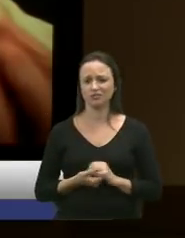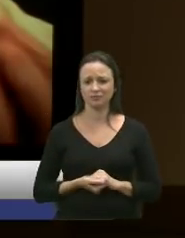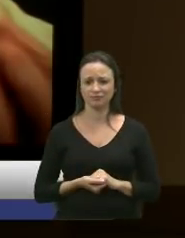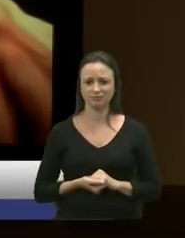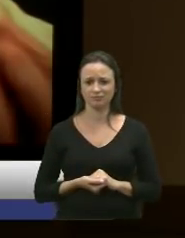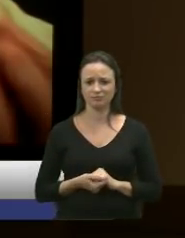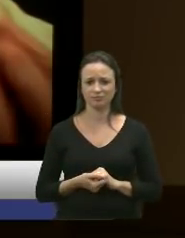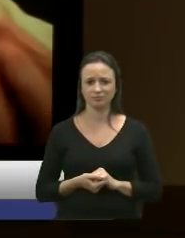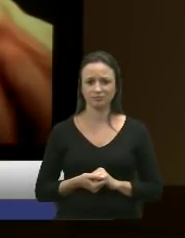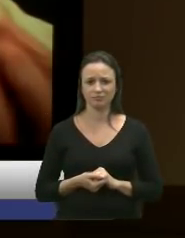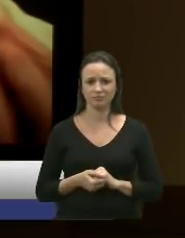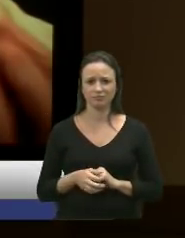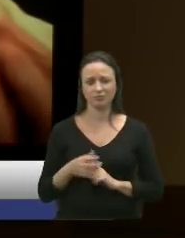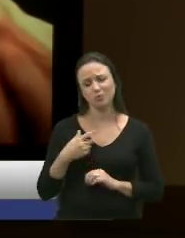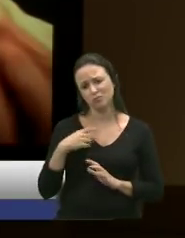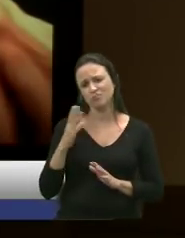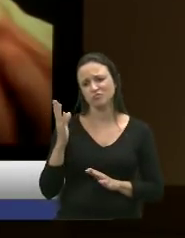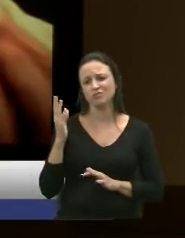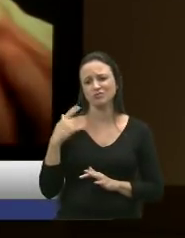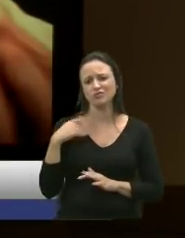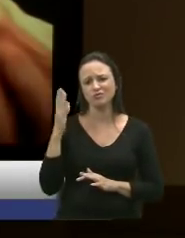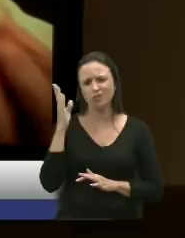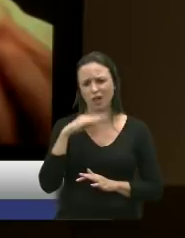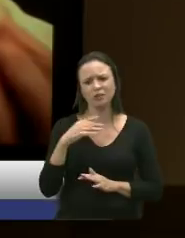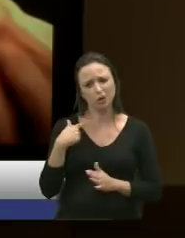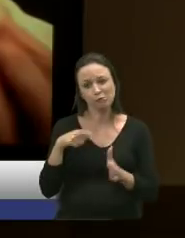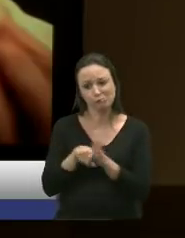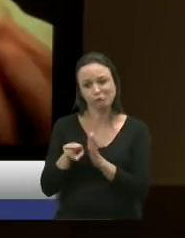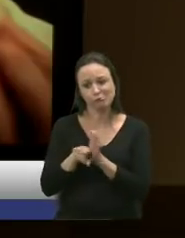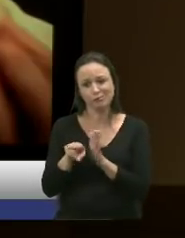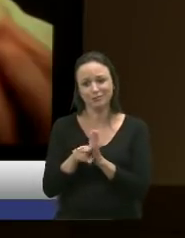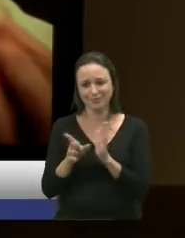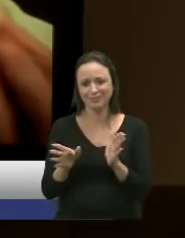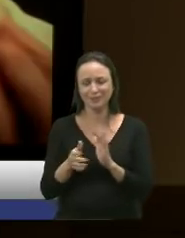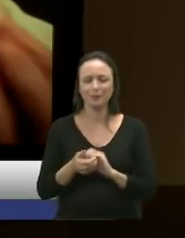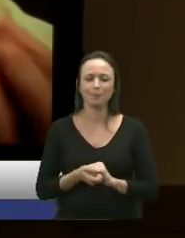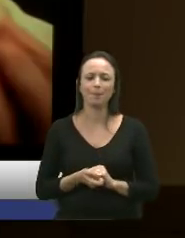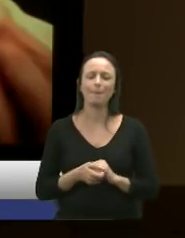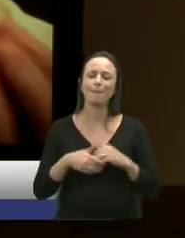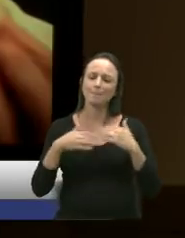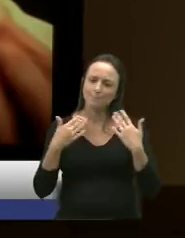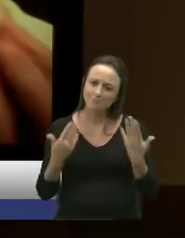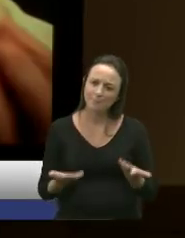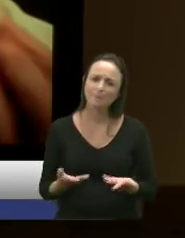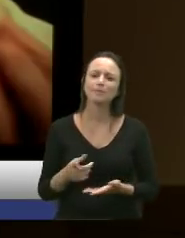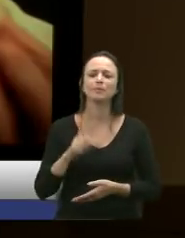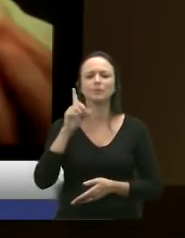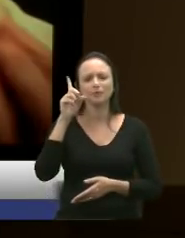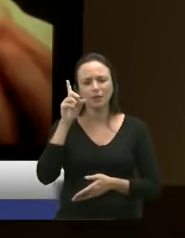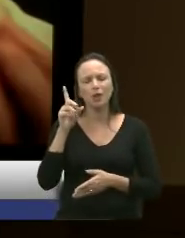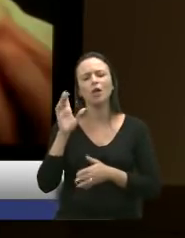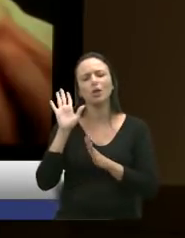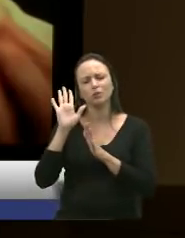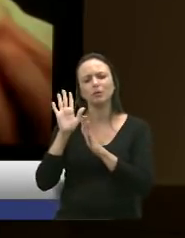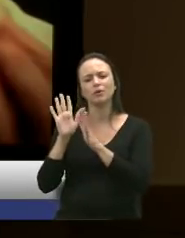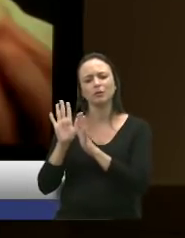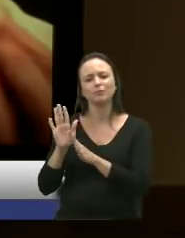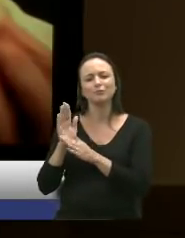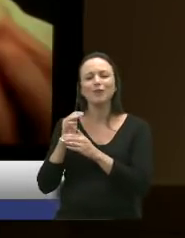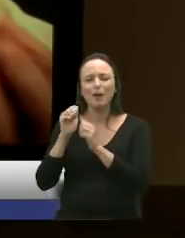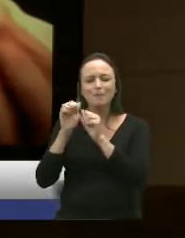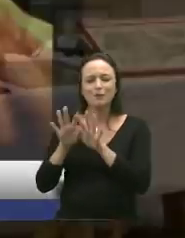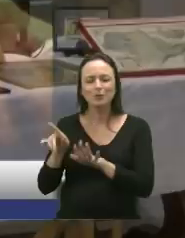Mas eu sou chato, como vocês já perceberam, e eu insisti na questão. Muito bem, seu Francisco, Deus a tenha. Mas,